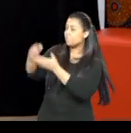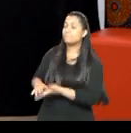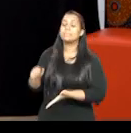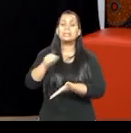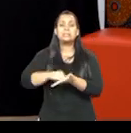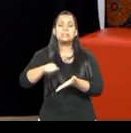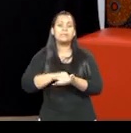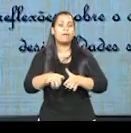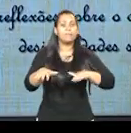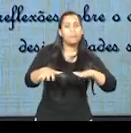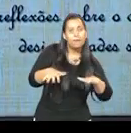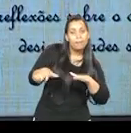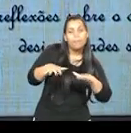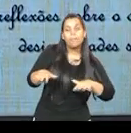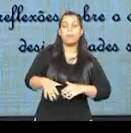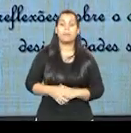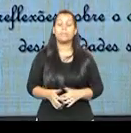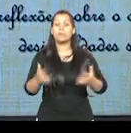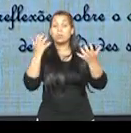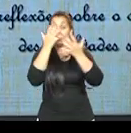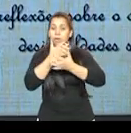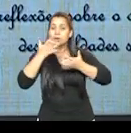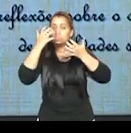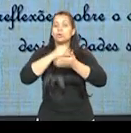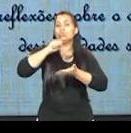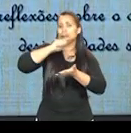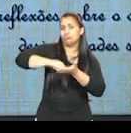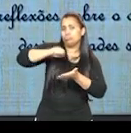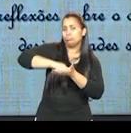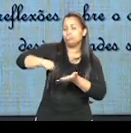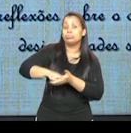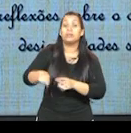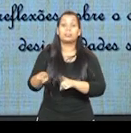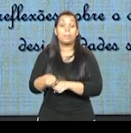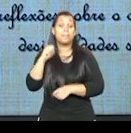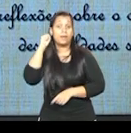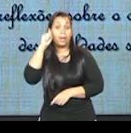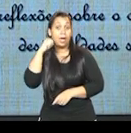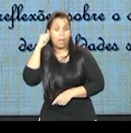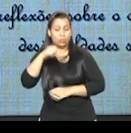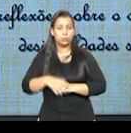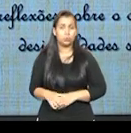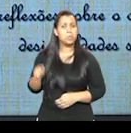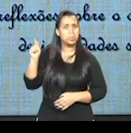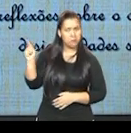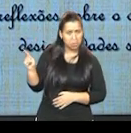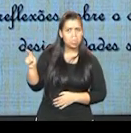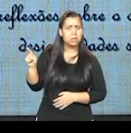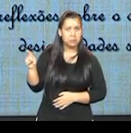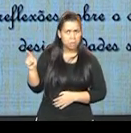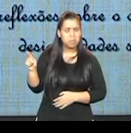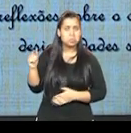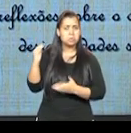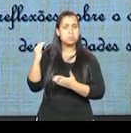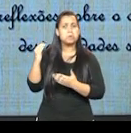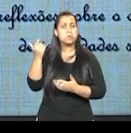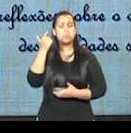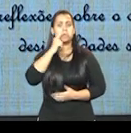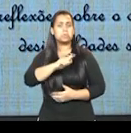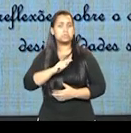aos 11 anos. É cantor, compositor, rapper e ator. Foi indicado ao Grammy Latino em